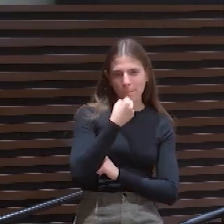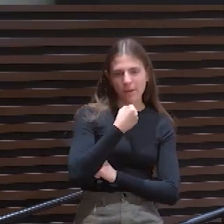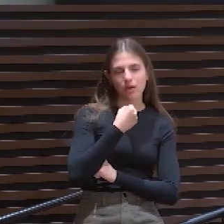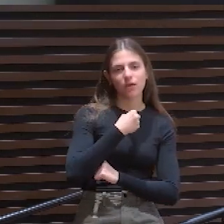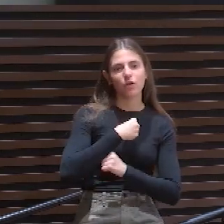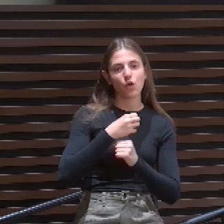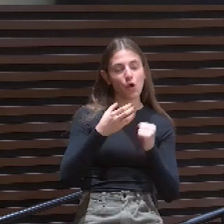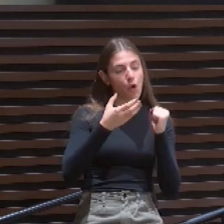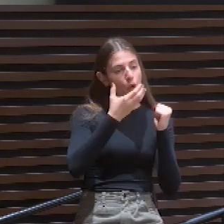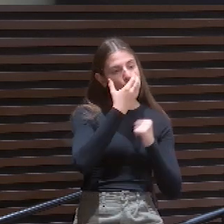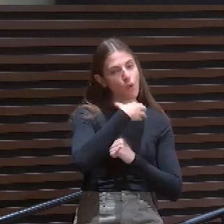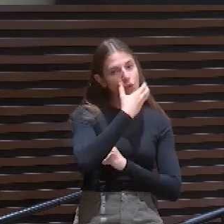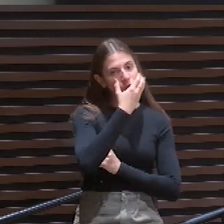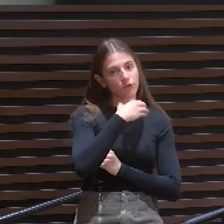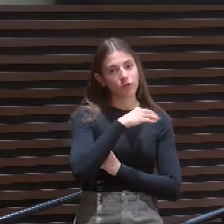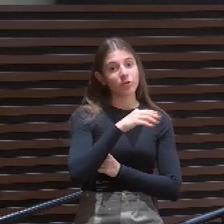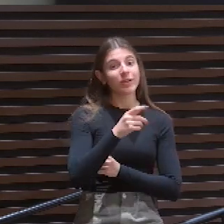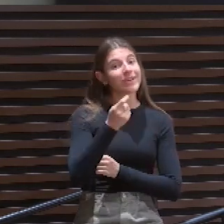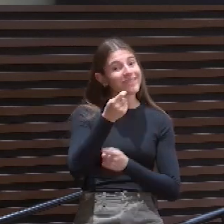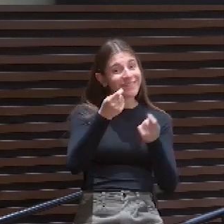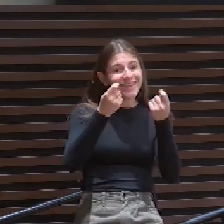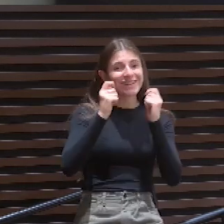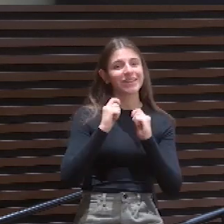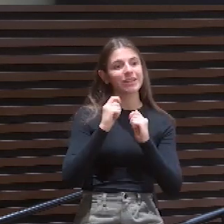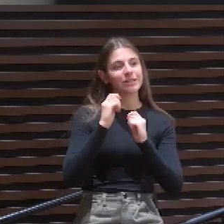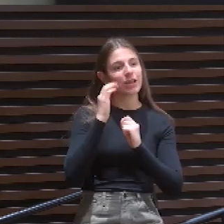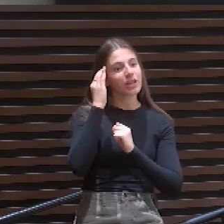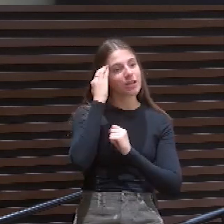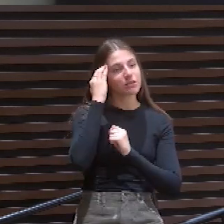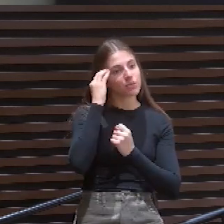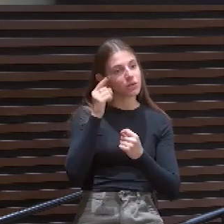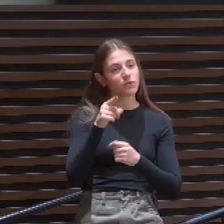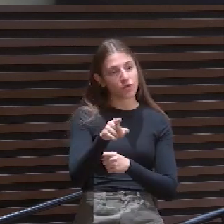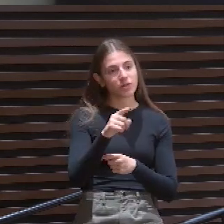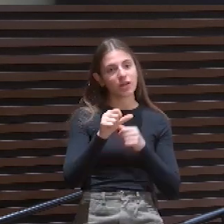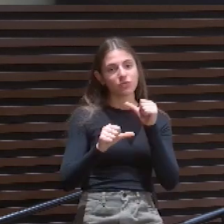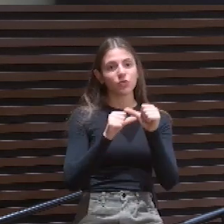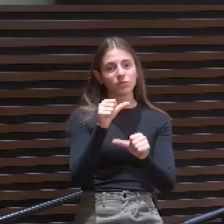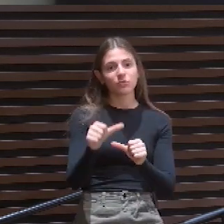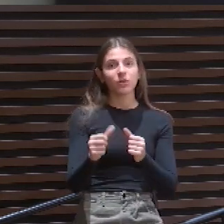esse fruto dará entendimento e vocês serão igual a Deus.